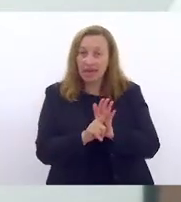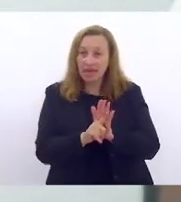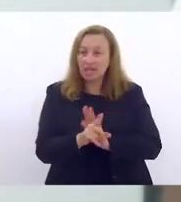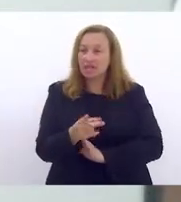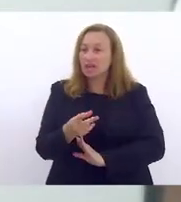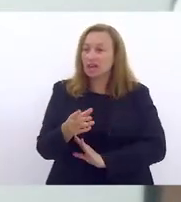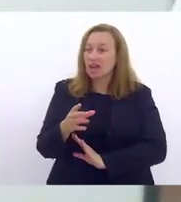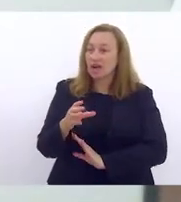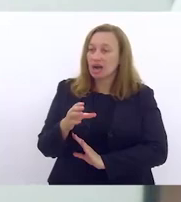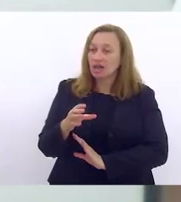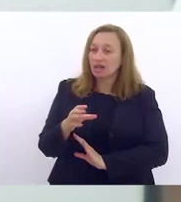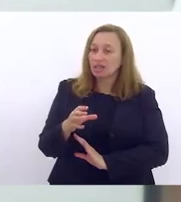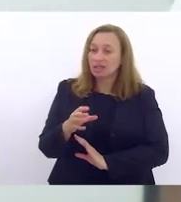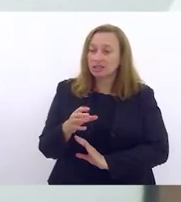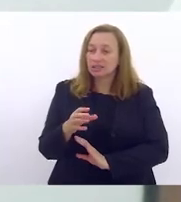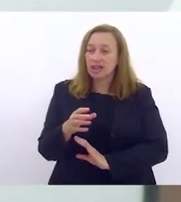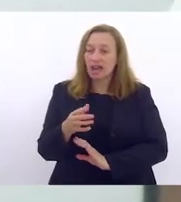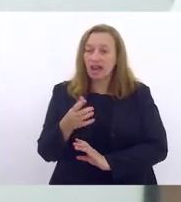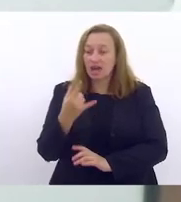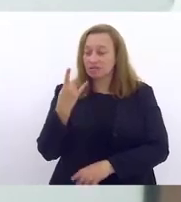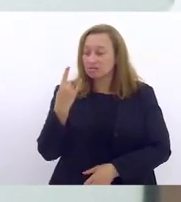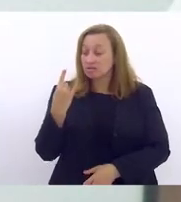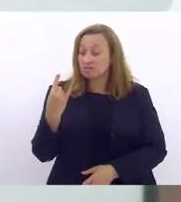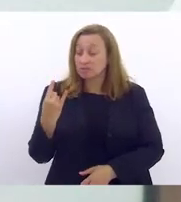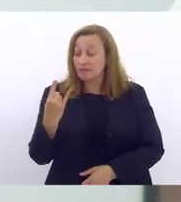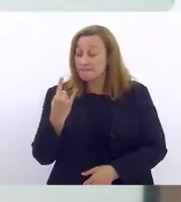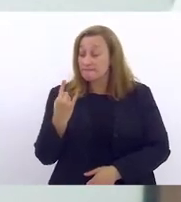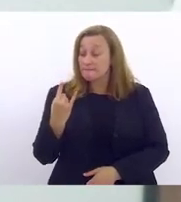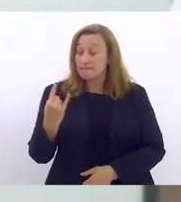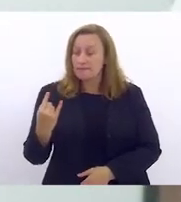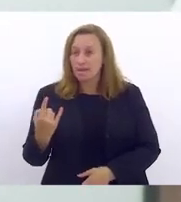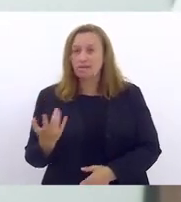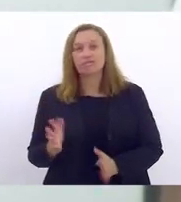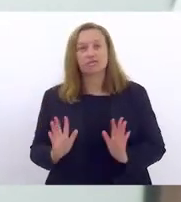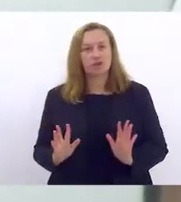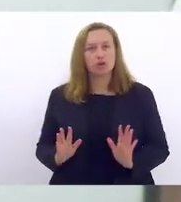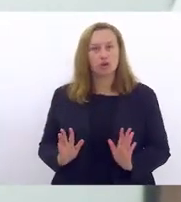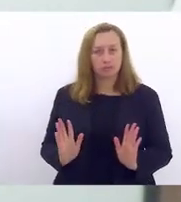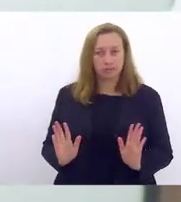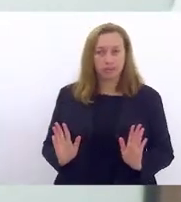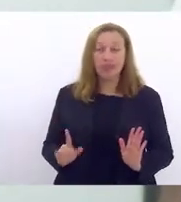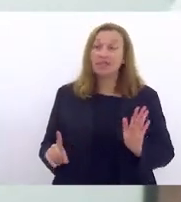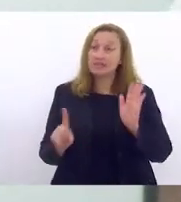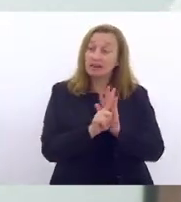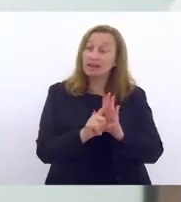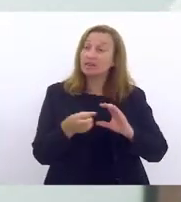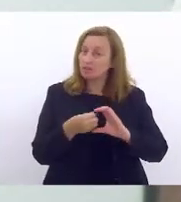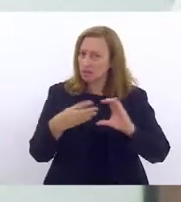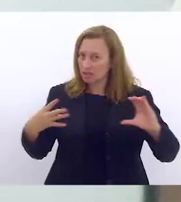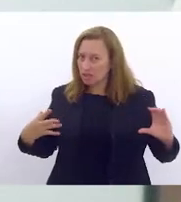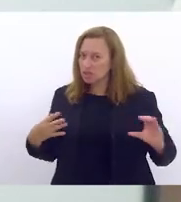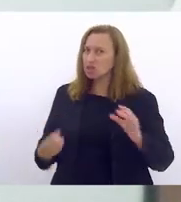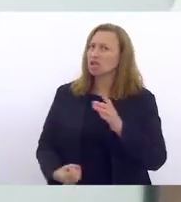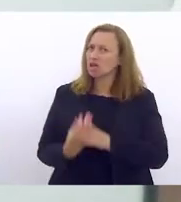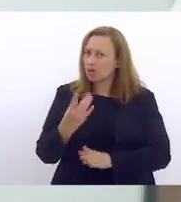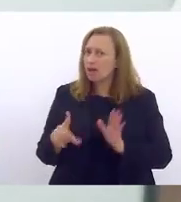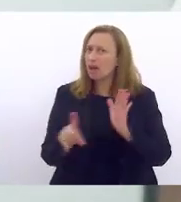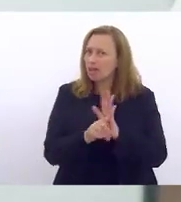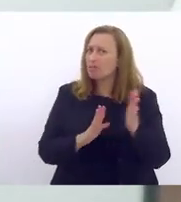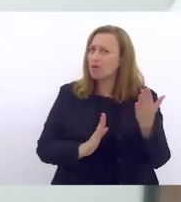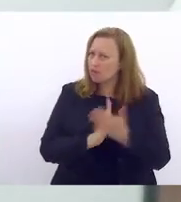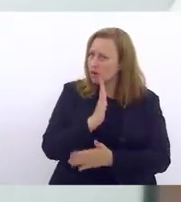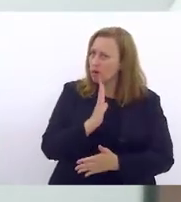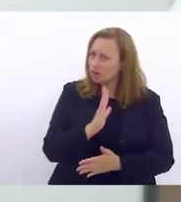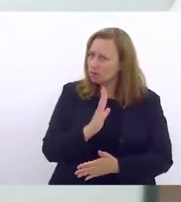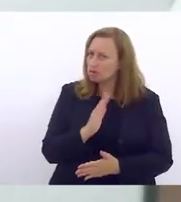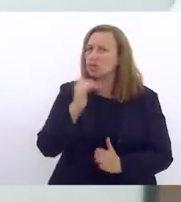usar o poder para obter sexo, o famoso dá ou desce. E aí essa lei teve uma característica, a gente fez a lei, aprovou a lei,